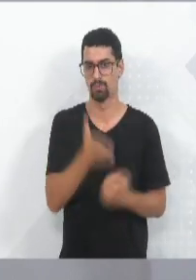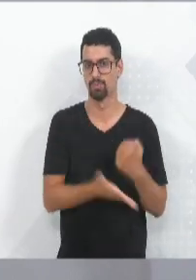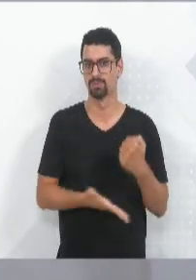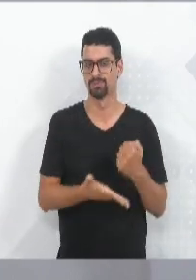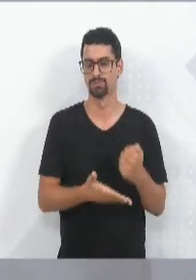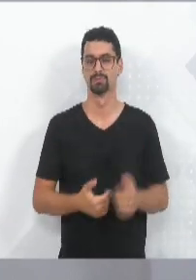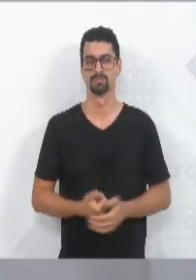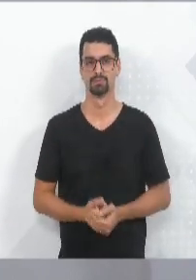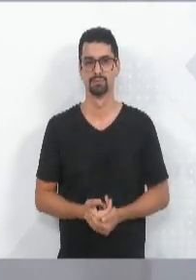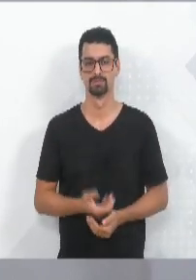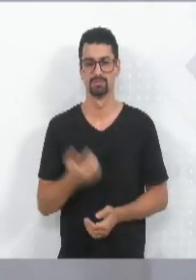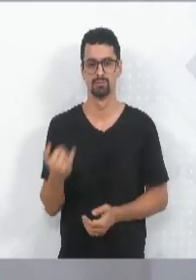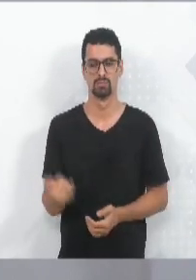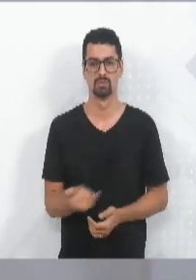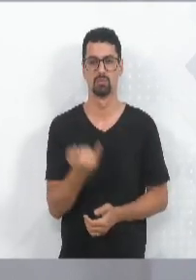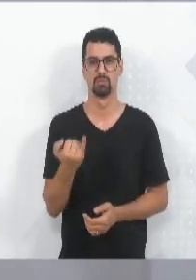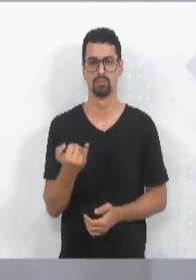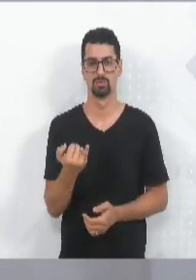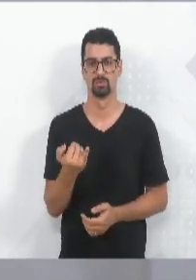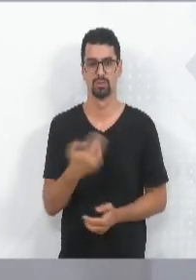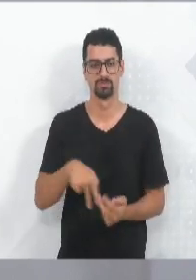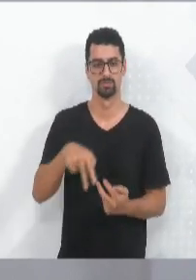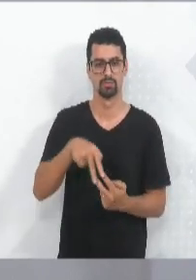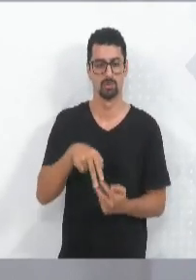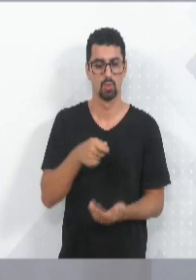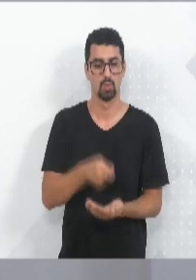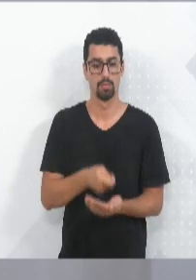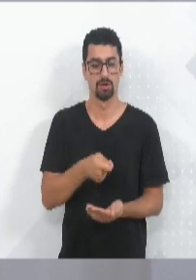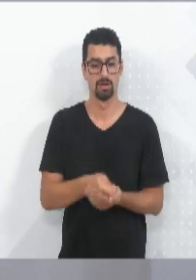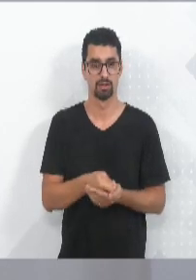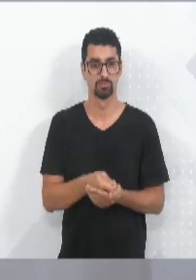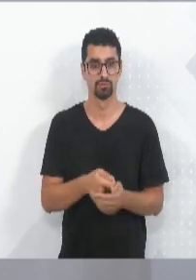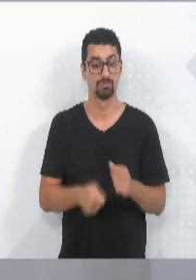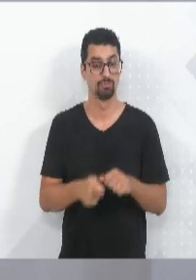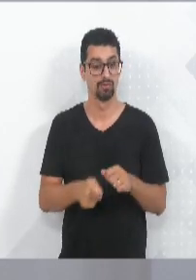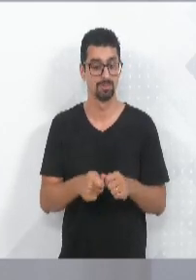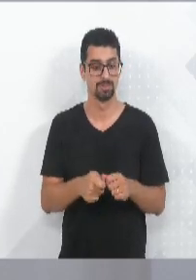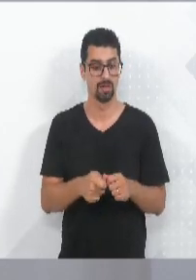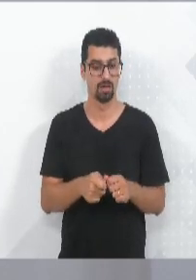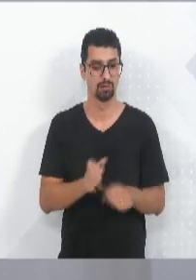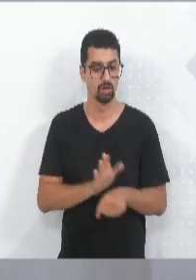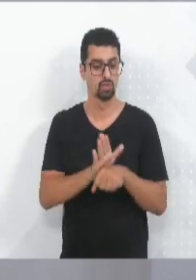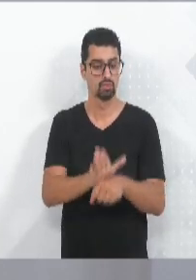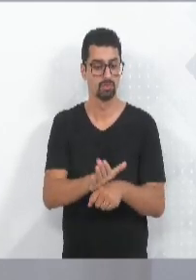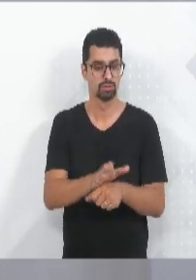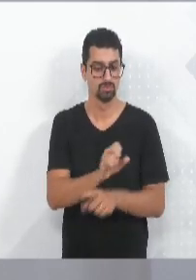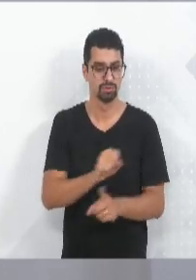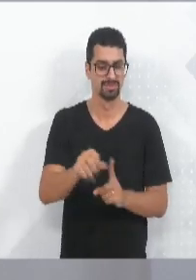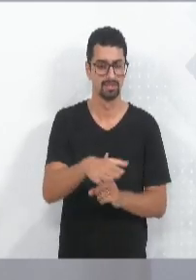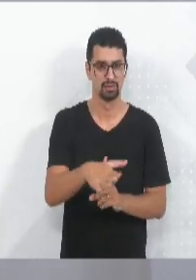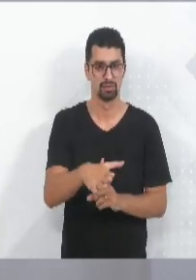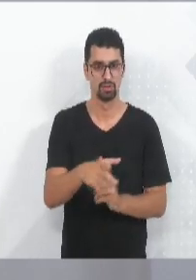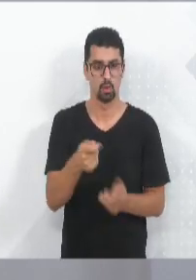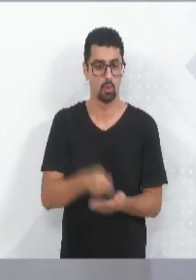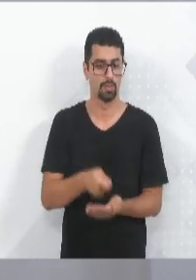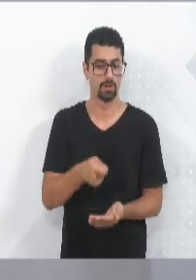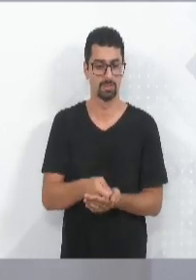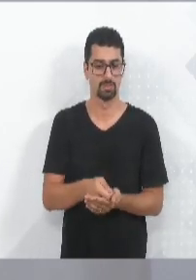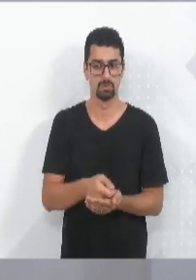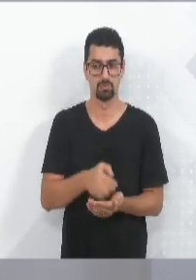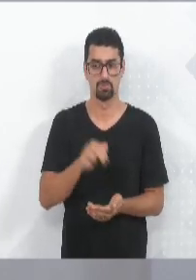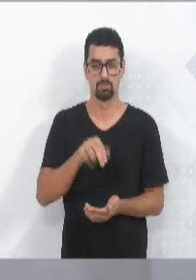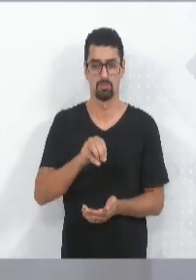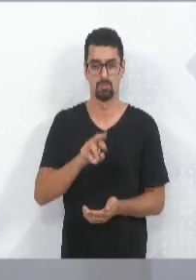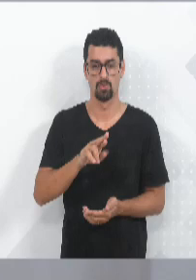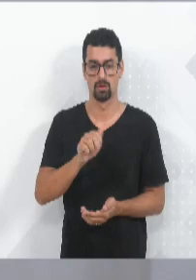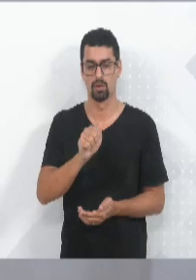importante salientar que o maçom está obrigado a praticar a caridade como parte da sua formação moral Porque praticá-la não lhe